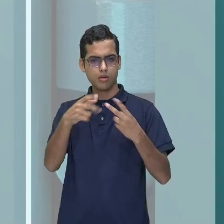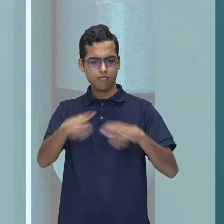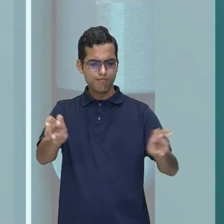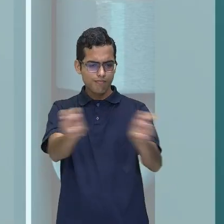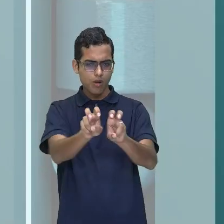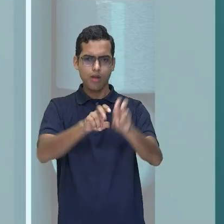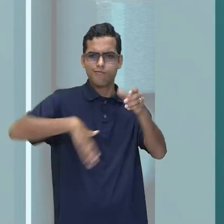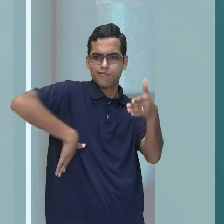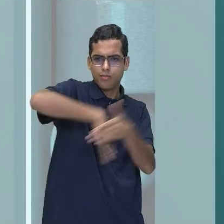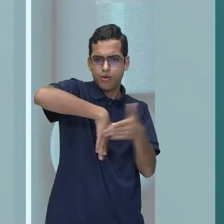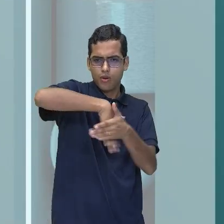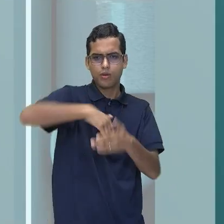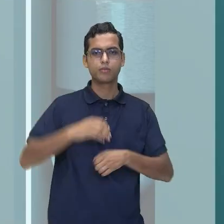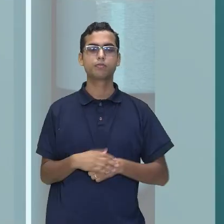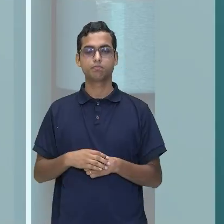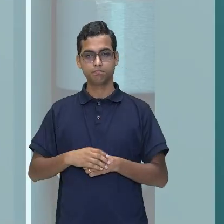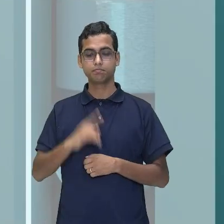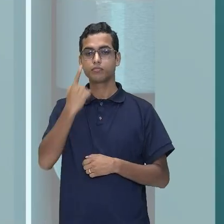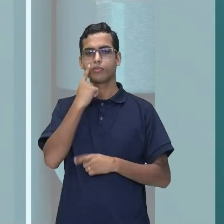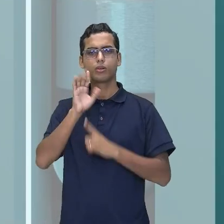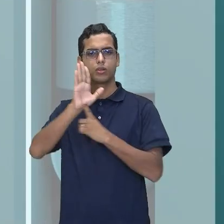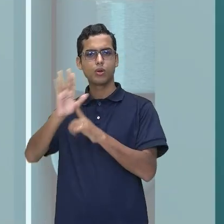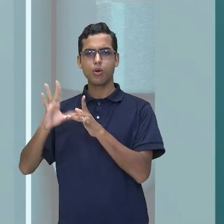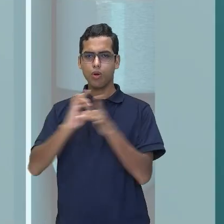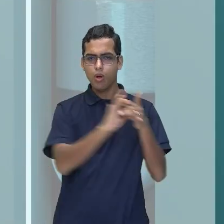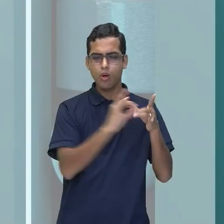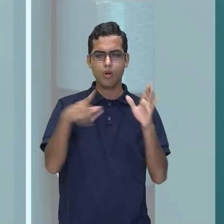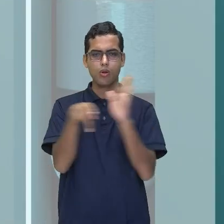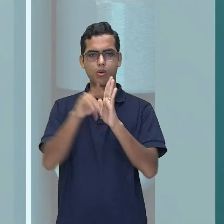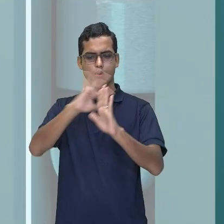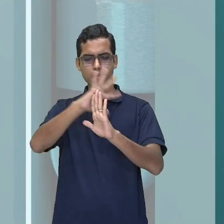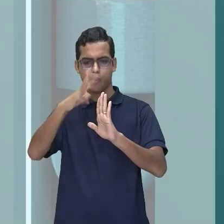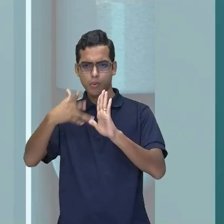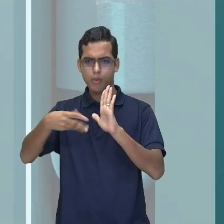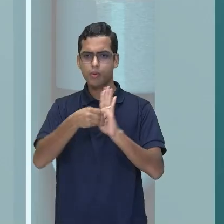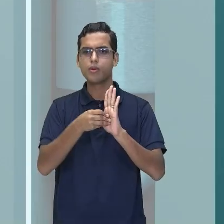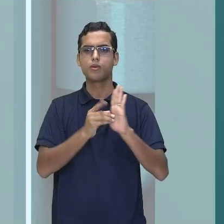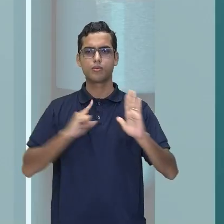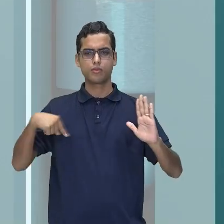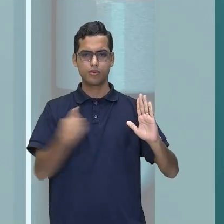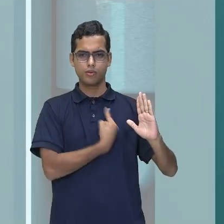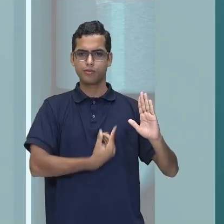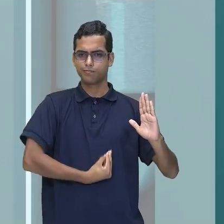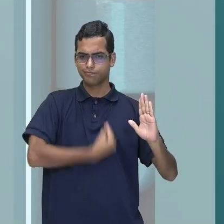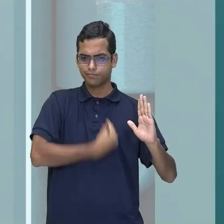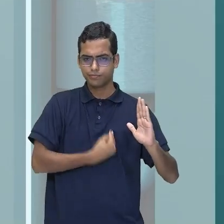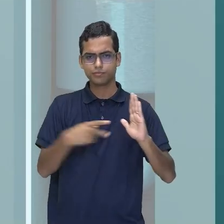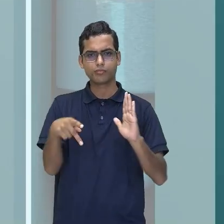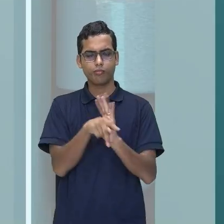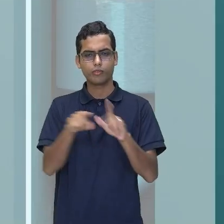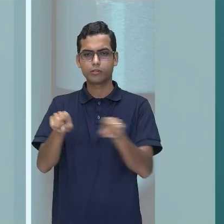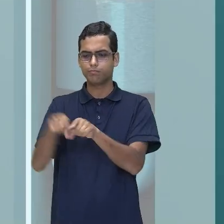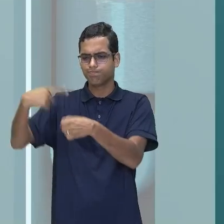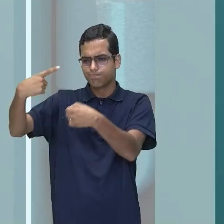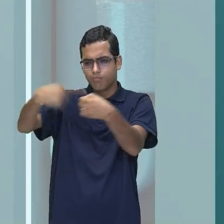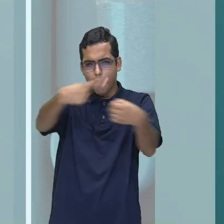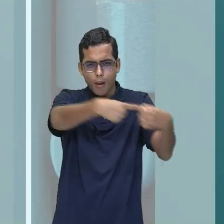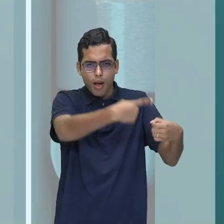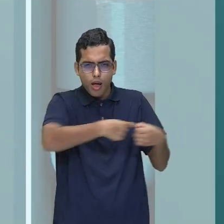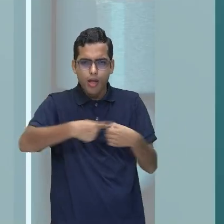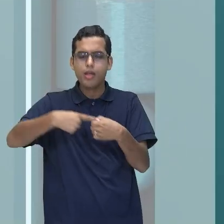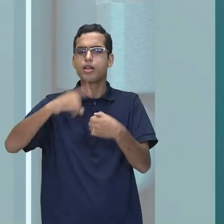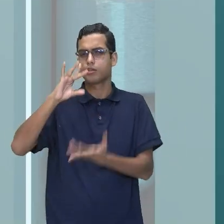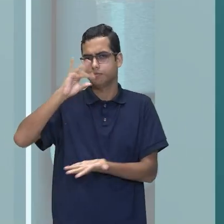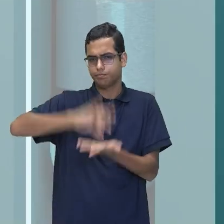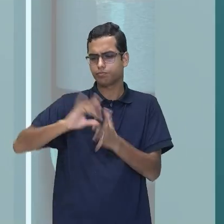nosso contexto, o contexto amazônico, o contexto do homem do interior, né?